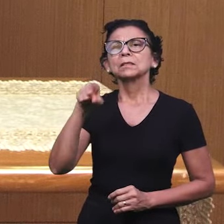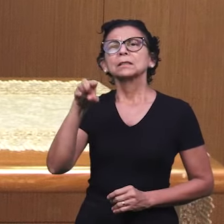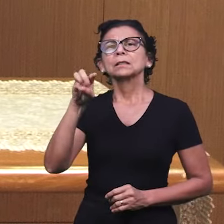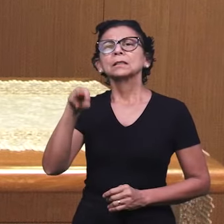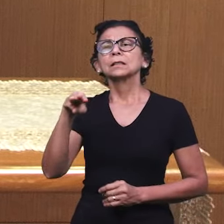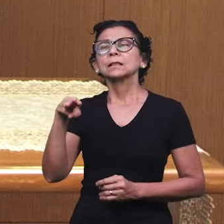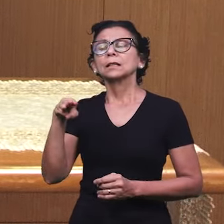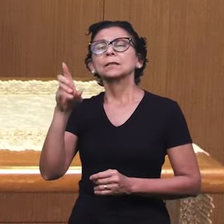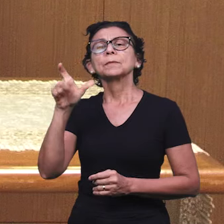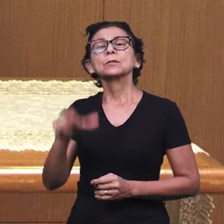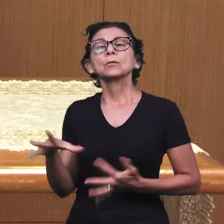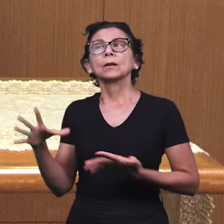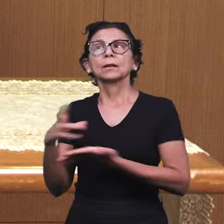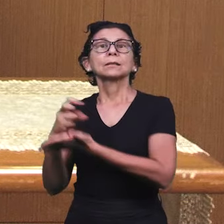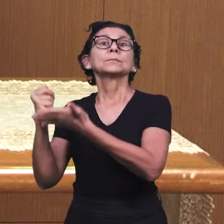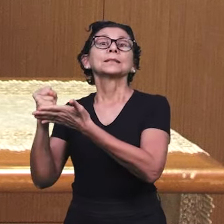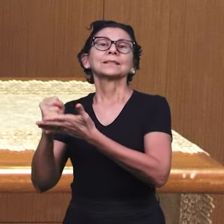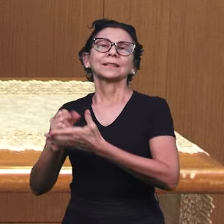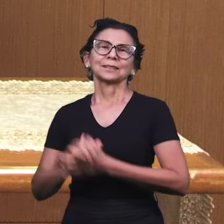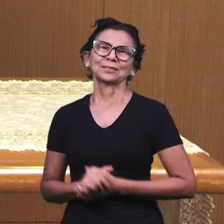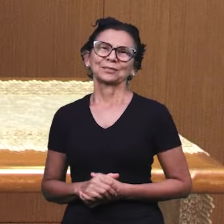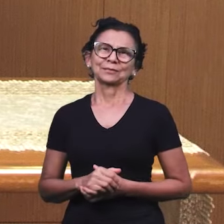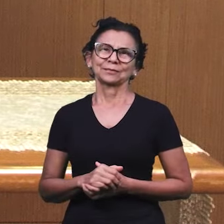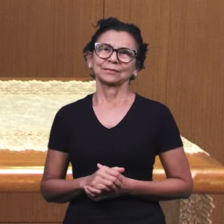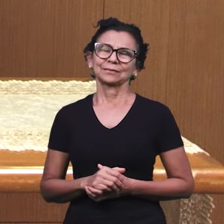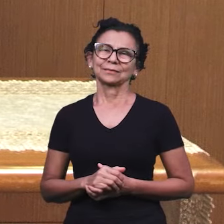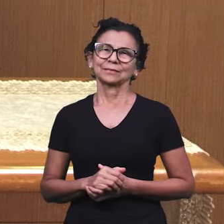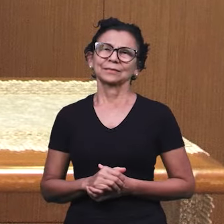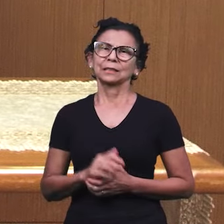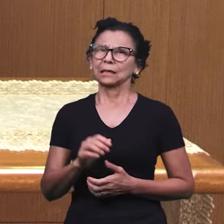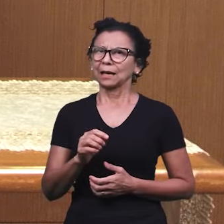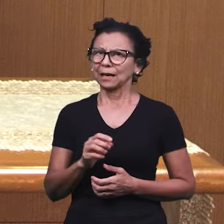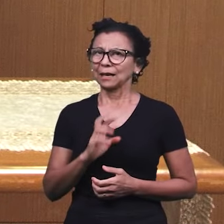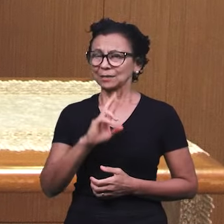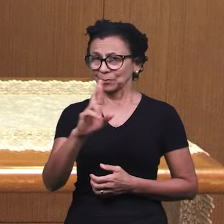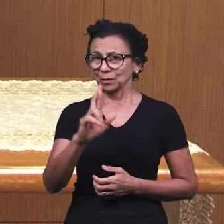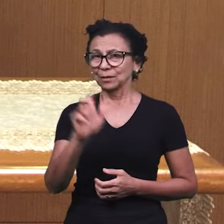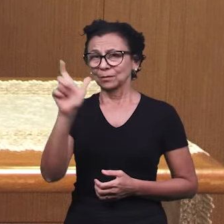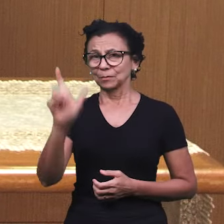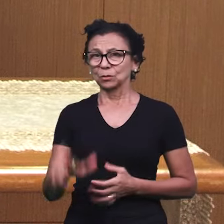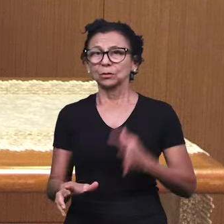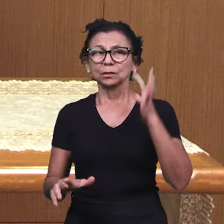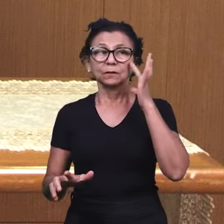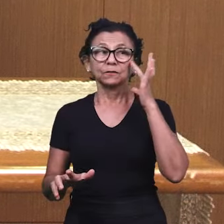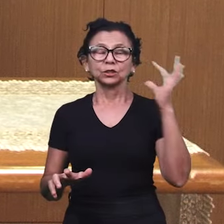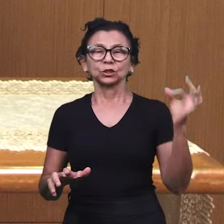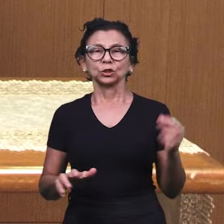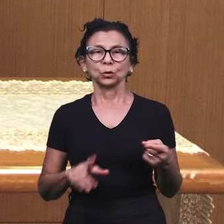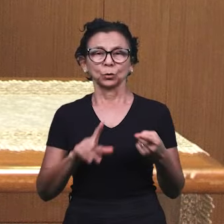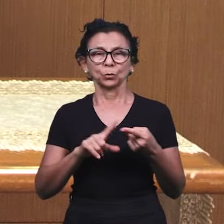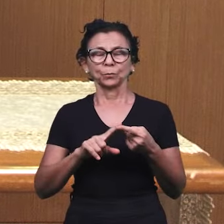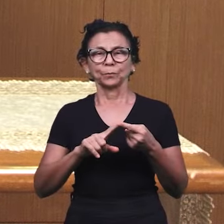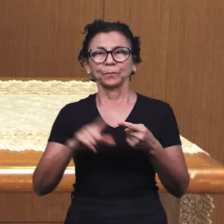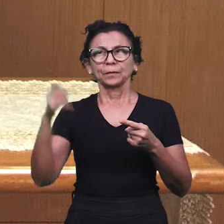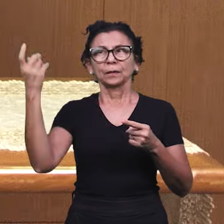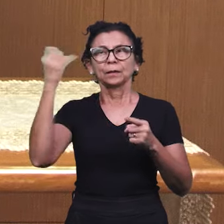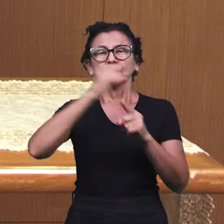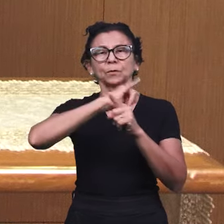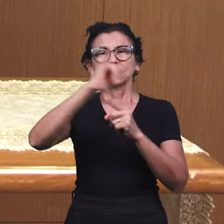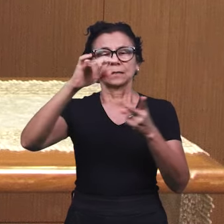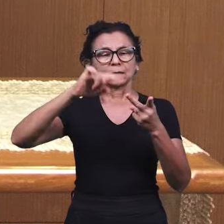arrebatado? Vai ser arrebatado aquele que guardou. Aquele que guardou o profético. Aquele que guardou a